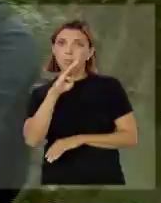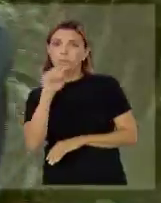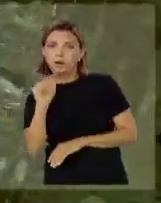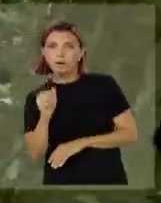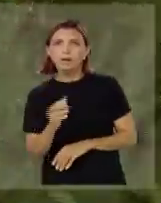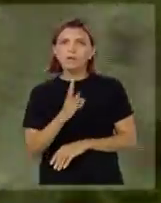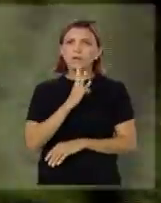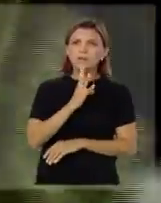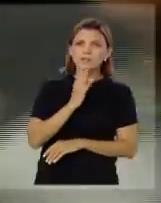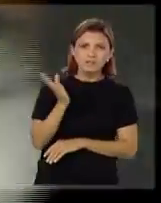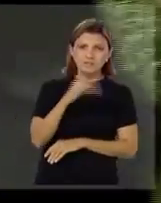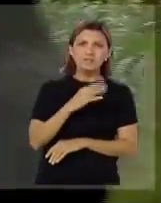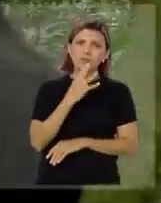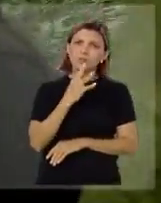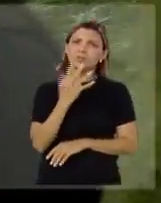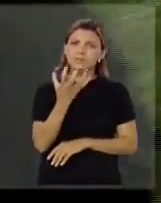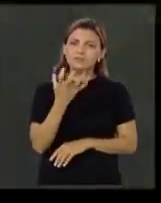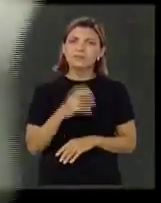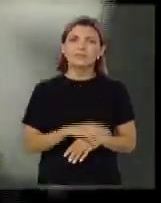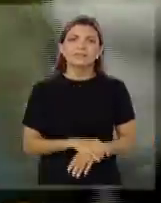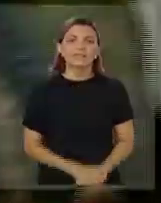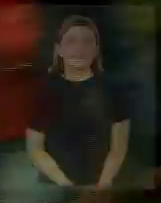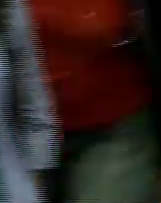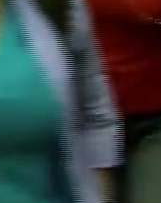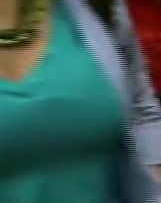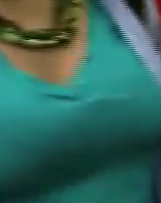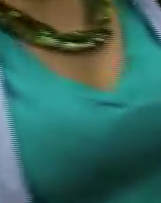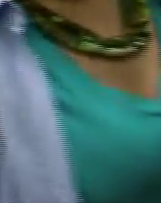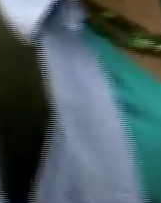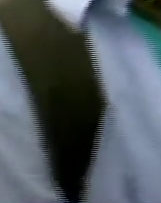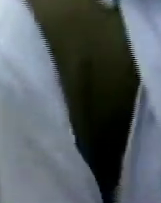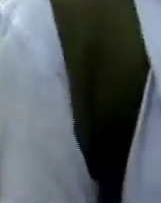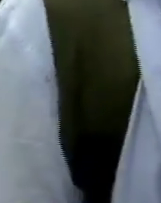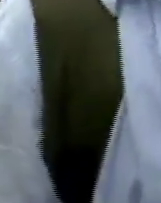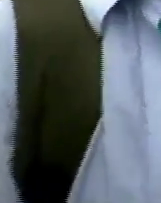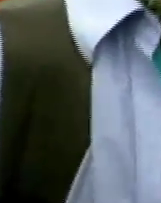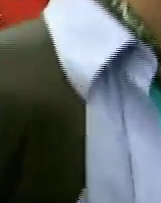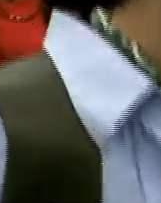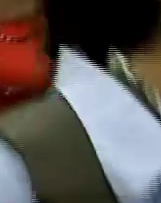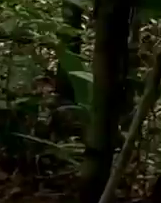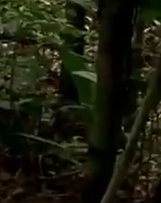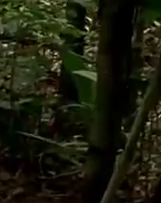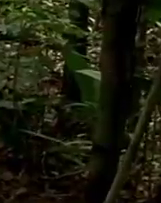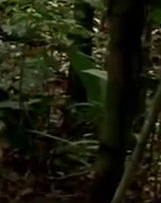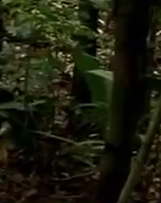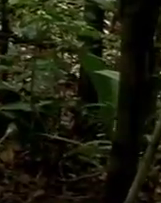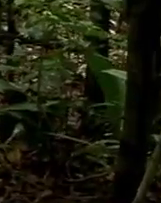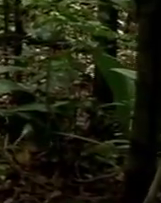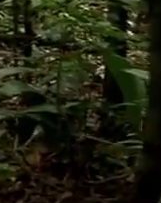Carapanaúba. Vamos lá ver? Vamos conhecer. Vamos lá, que eu quero comer o steak dela também. Vamos lá? Por aqui, gente. Seu